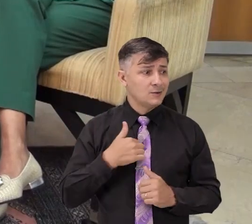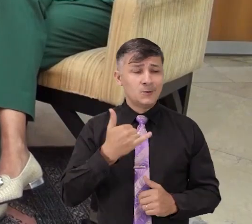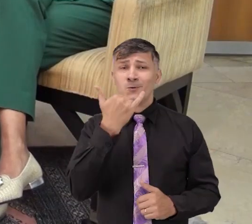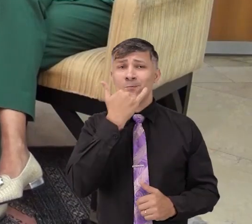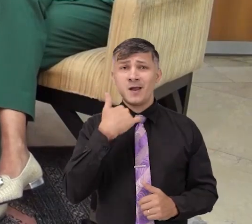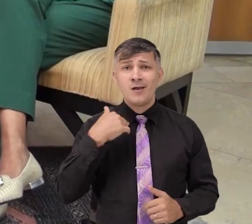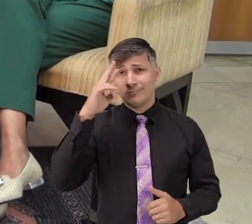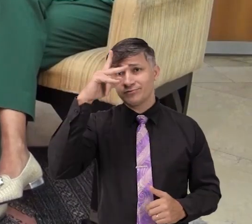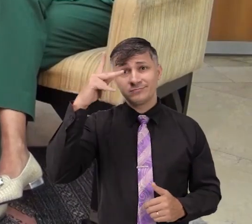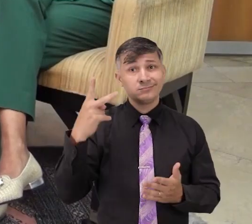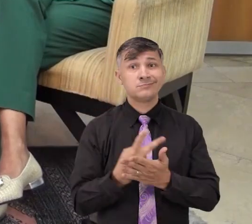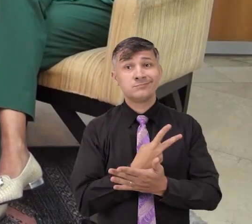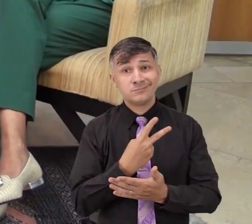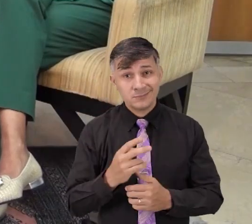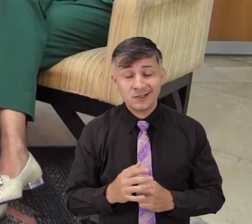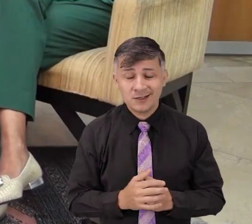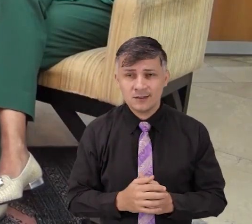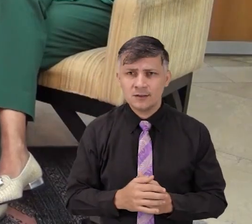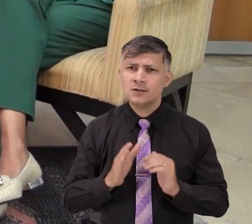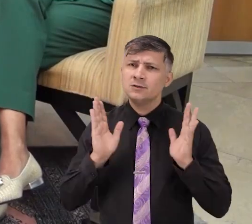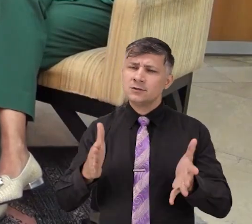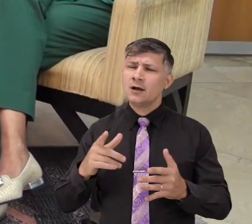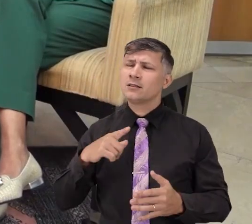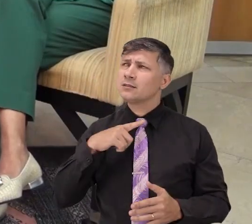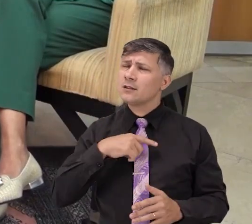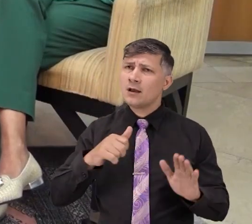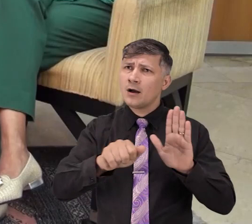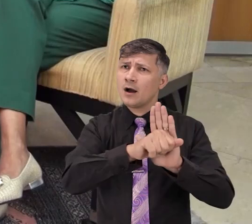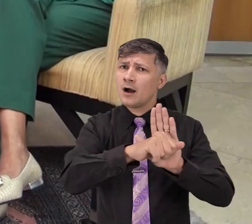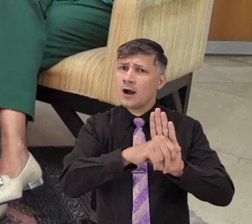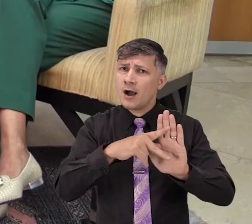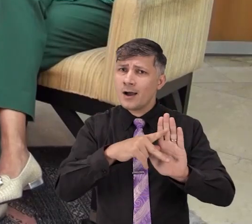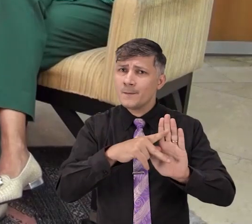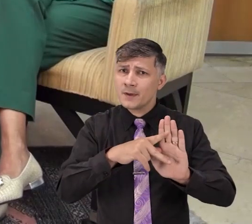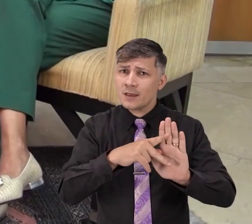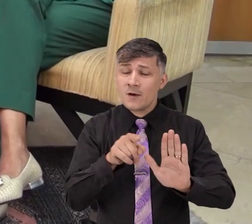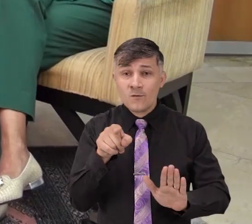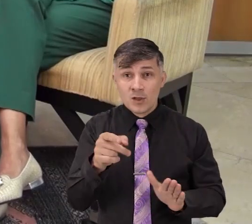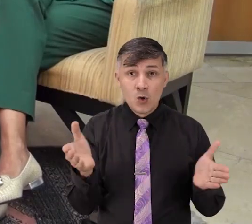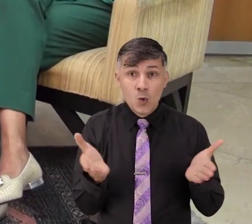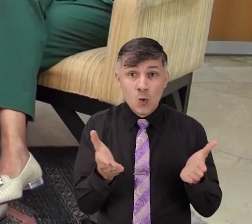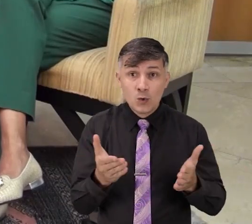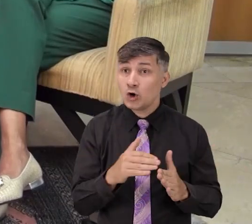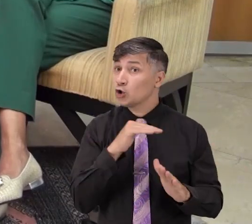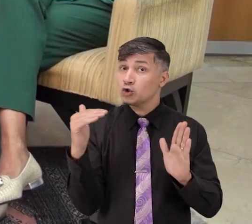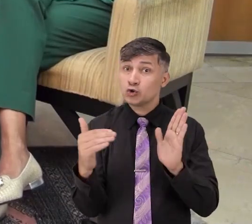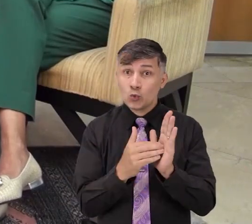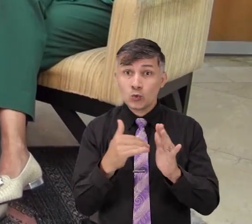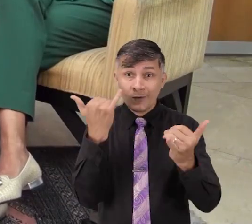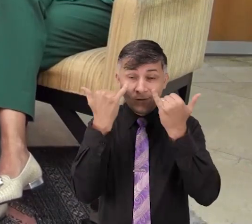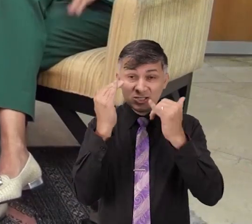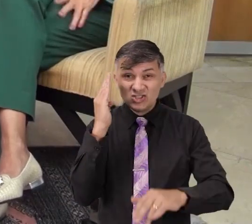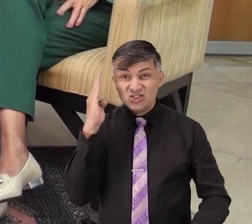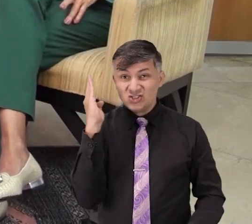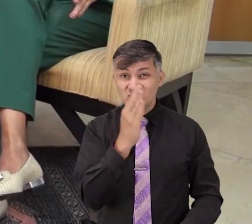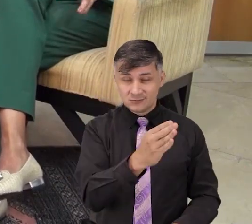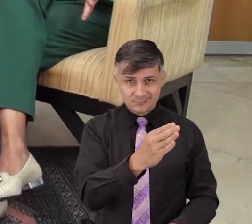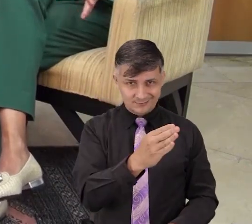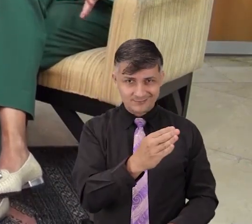aplicativo em que você hoje passa todos os dados direto para uma... É verdade. Entendeu? Eu fiquei assim, ficou todo